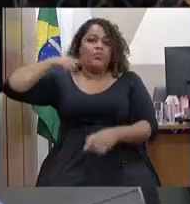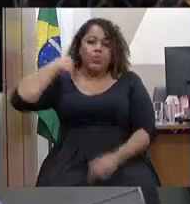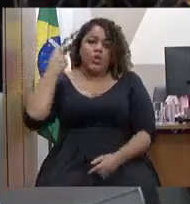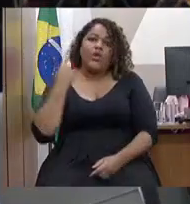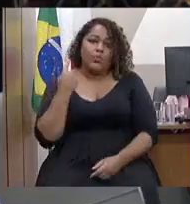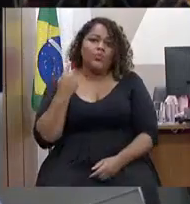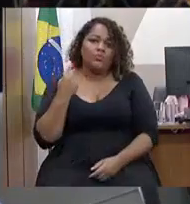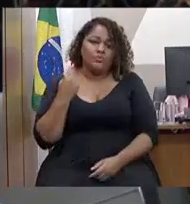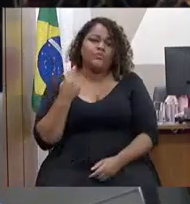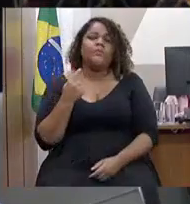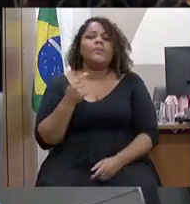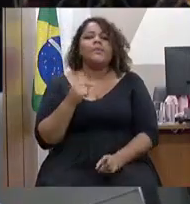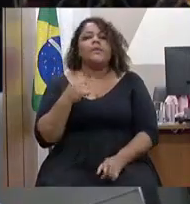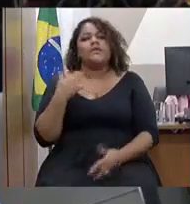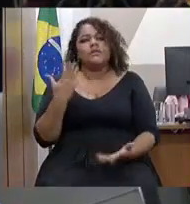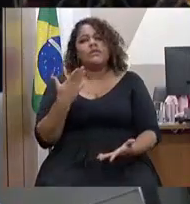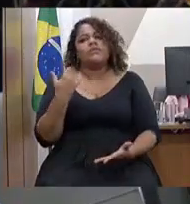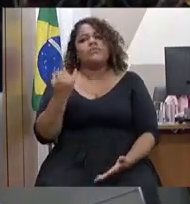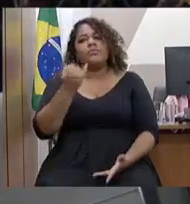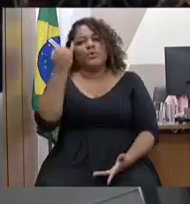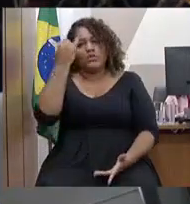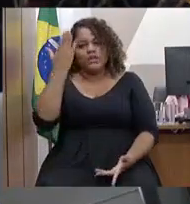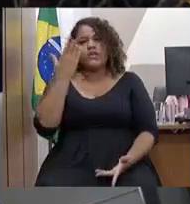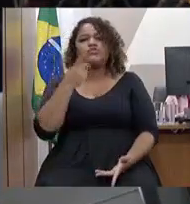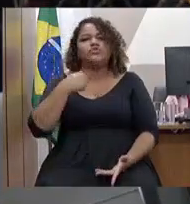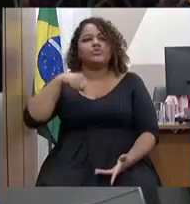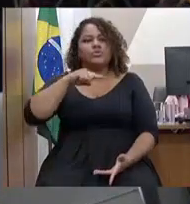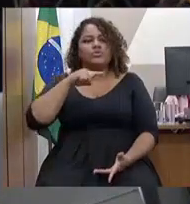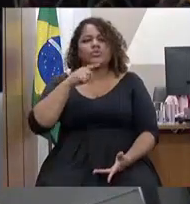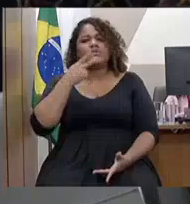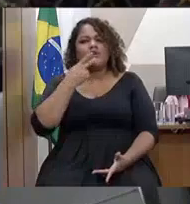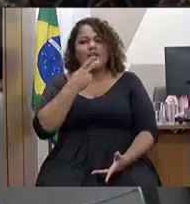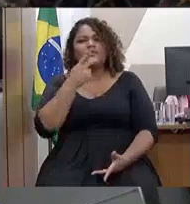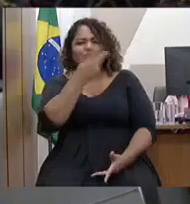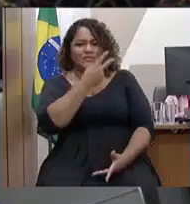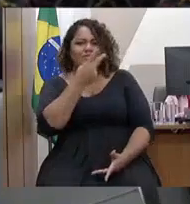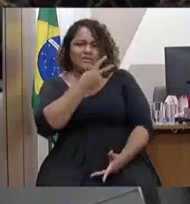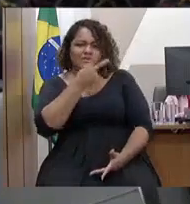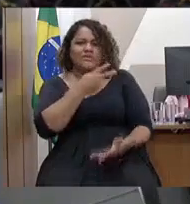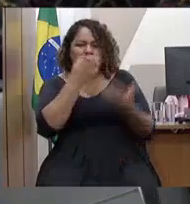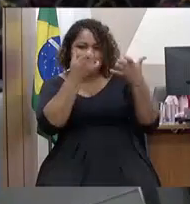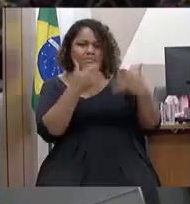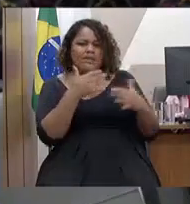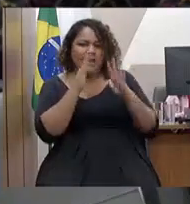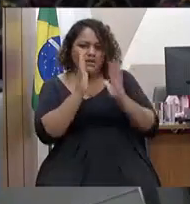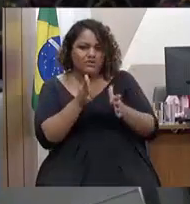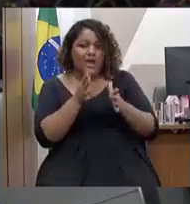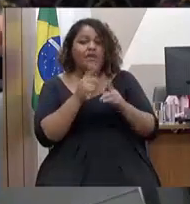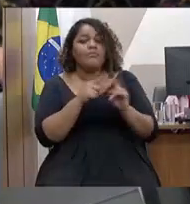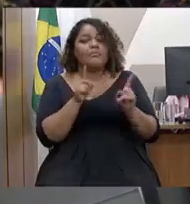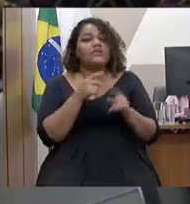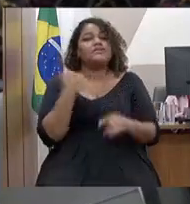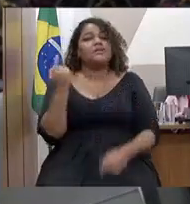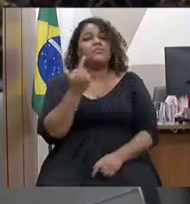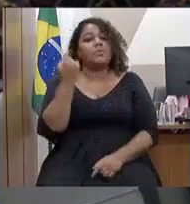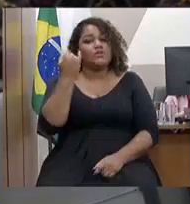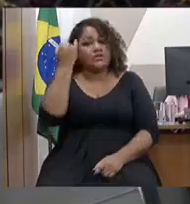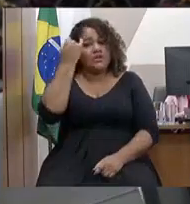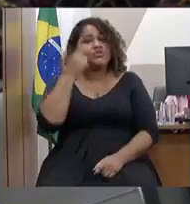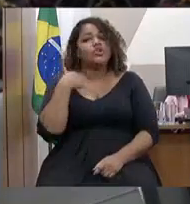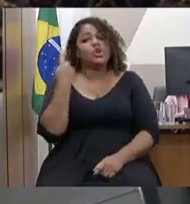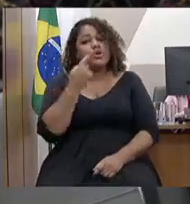tentar falar uma coisa que que os dois colocaram mas é importante a gente identificar que o crime